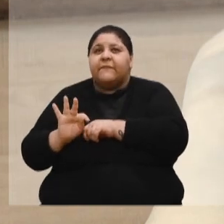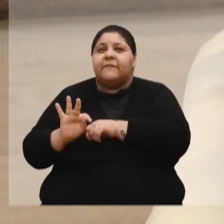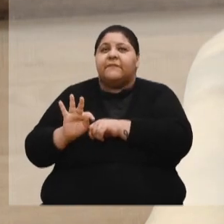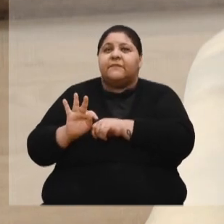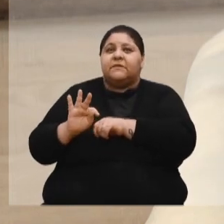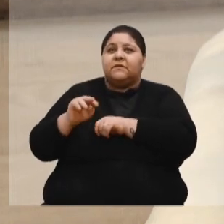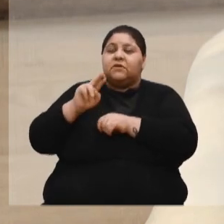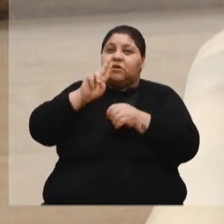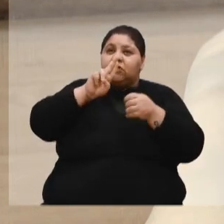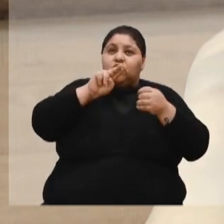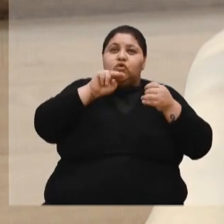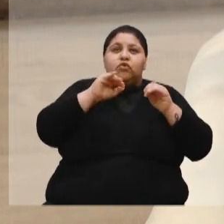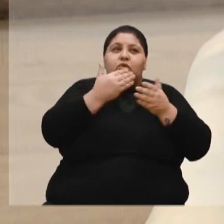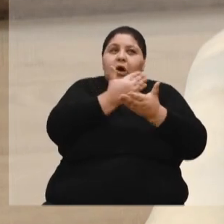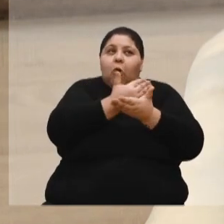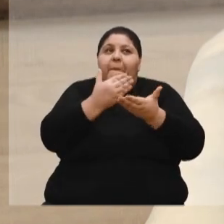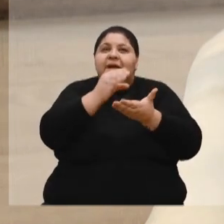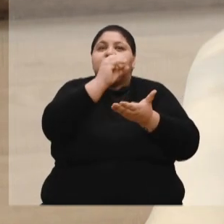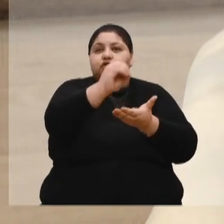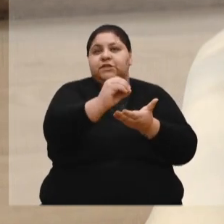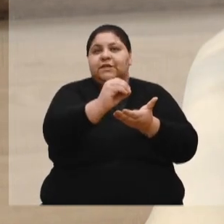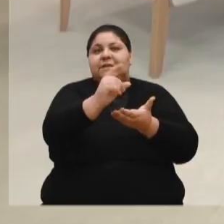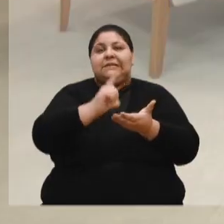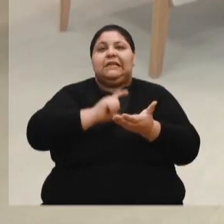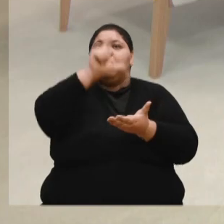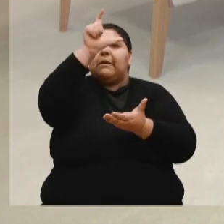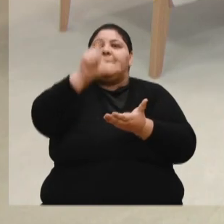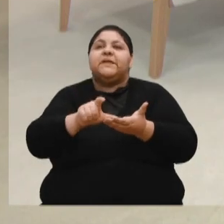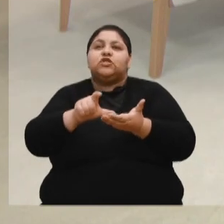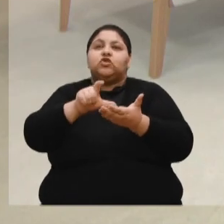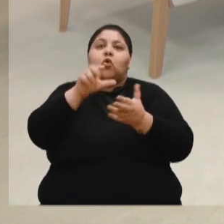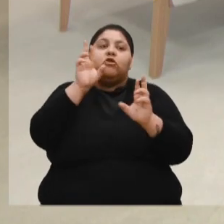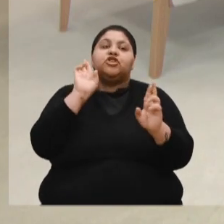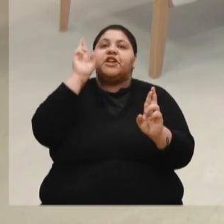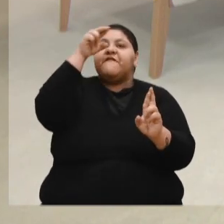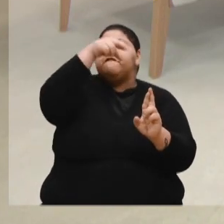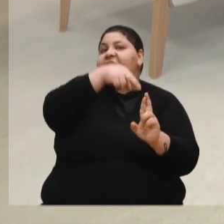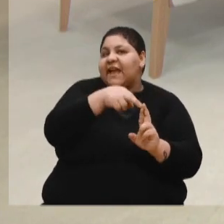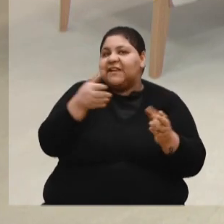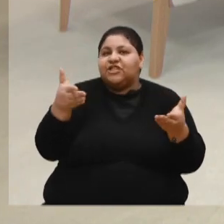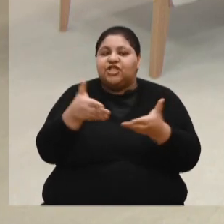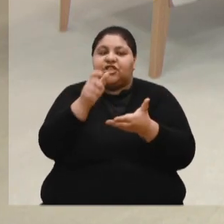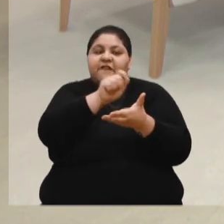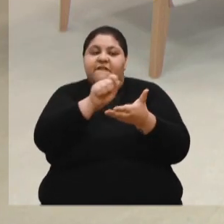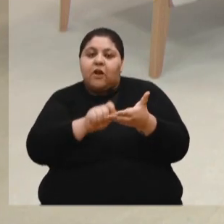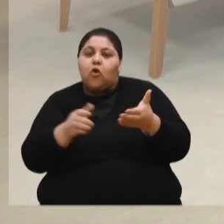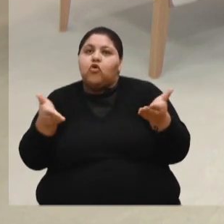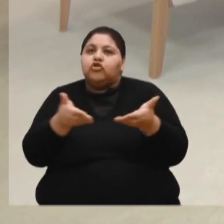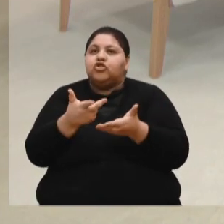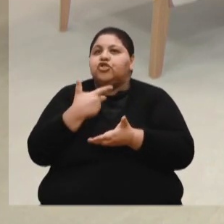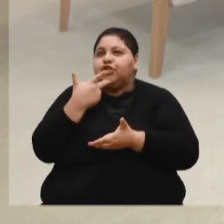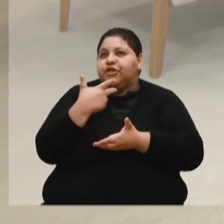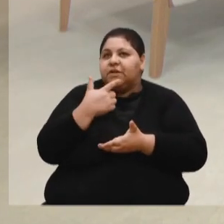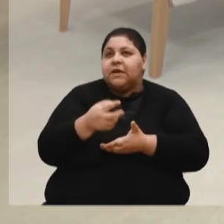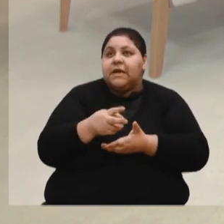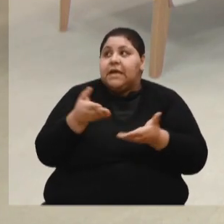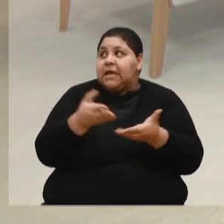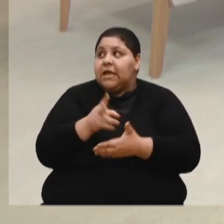enunciado nunca começa do zero. A gente sempre, alguém já falou, alguém já escreveu, alguém... E aqui eu vejo que